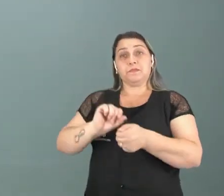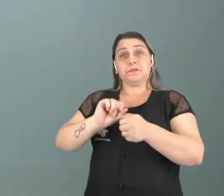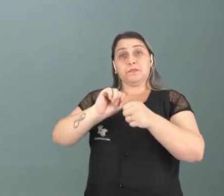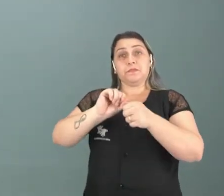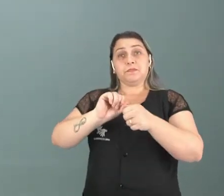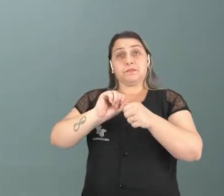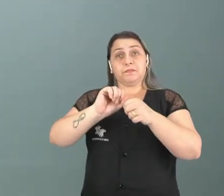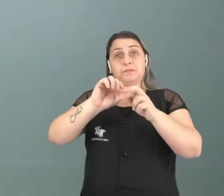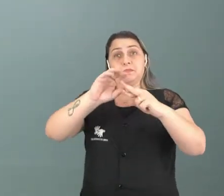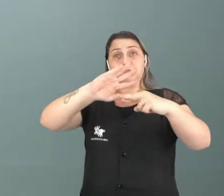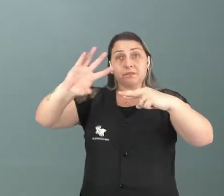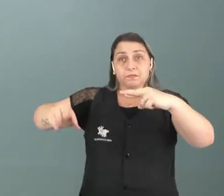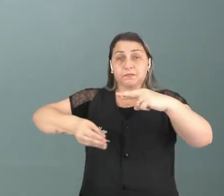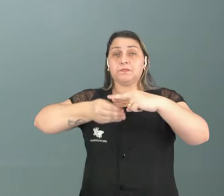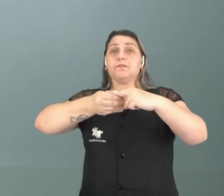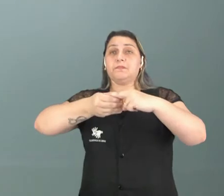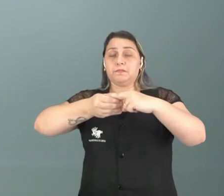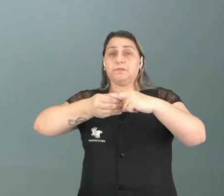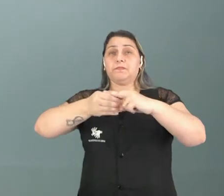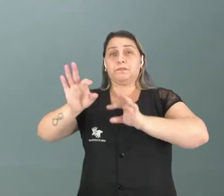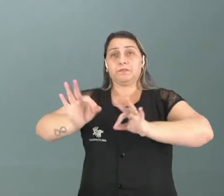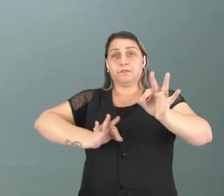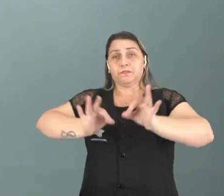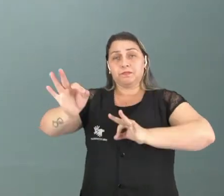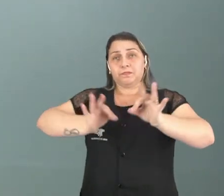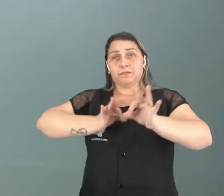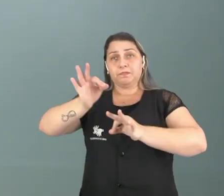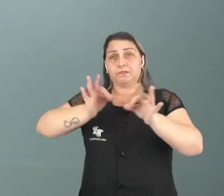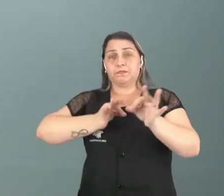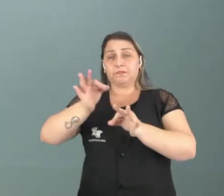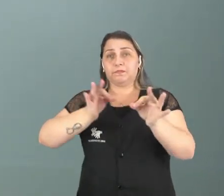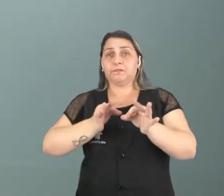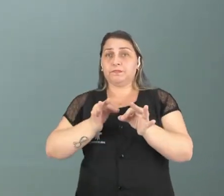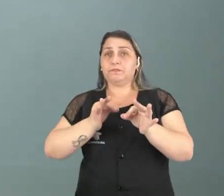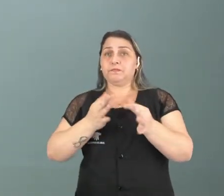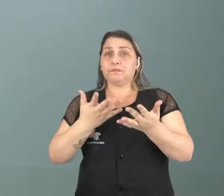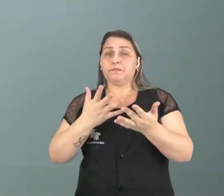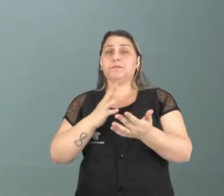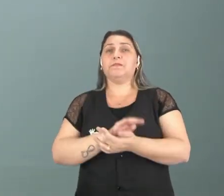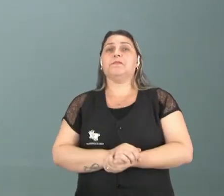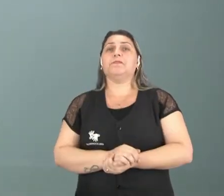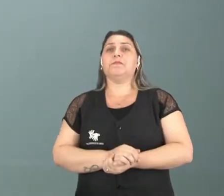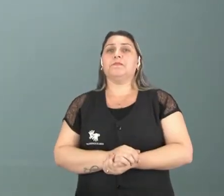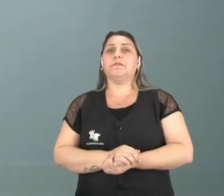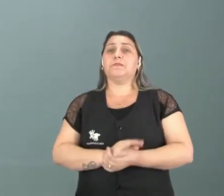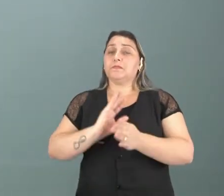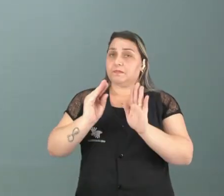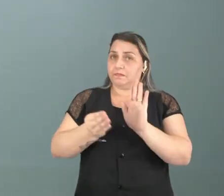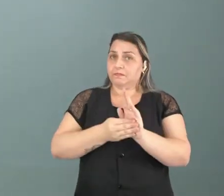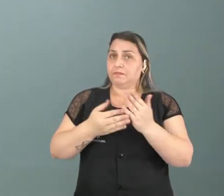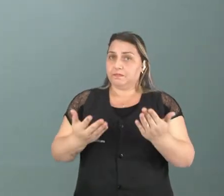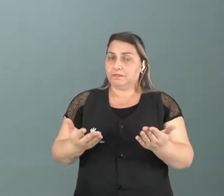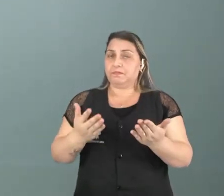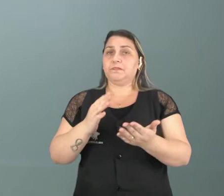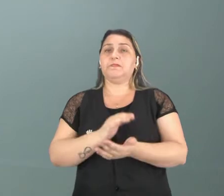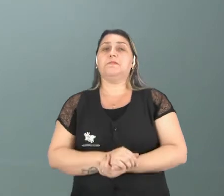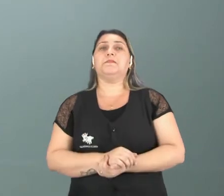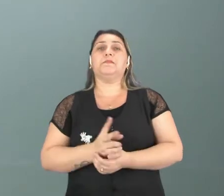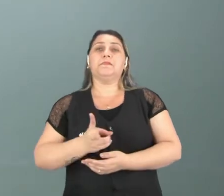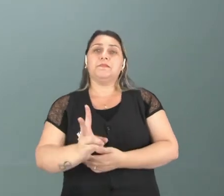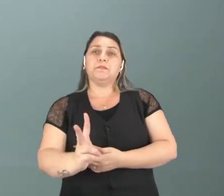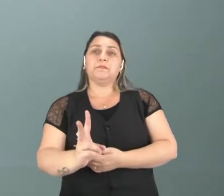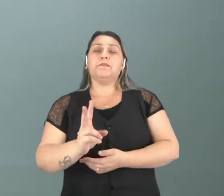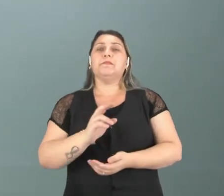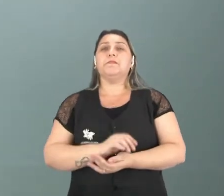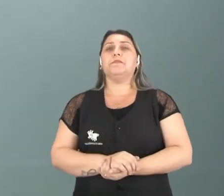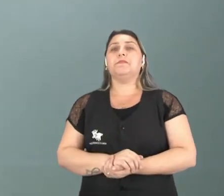resenha, tá? É uma forma de organizar de maneira adequada uma resenha, como foi colocado aí, tá? Continue na